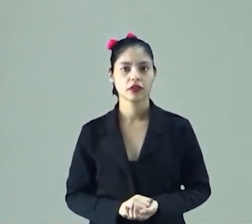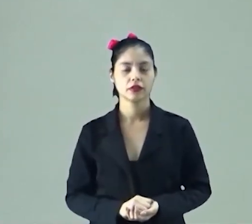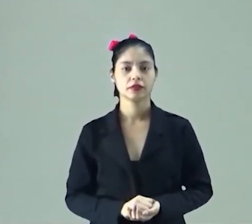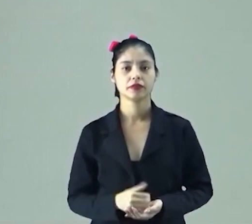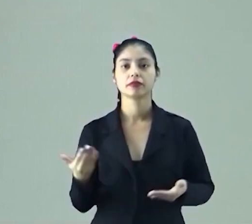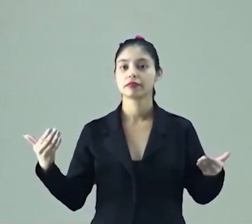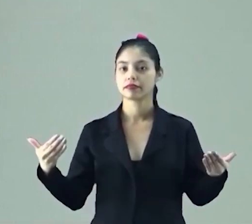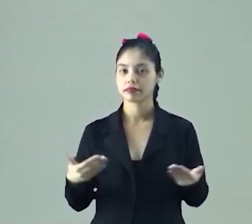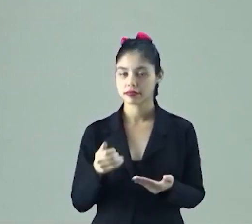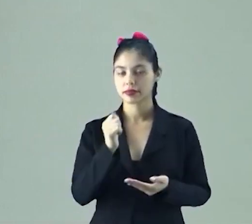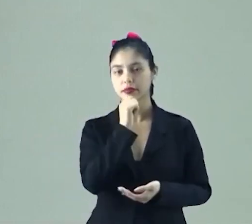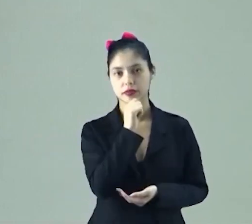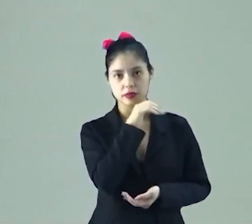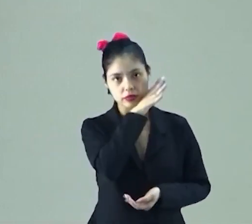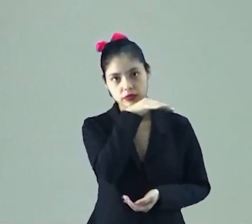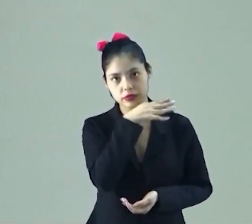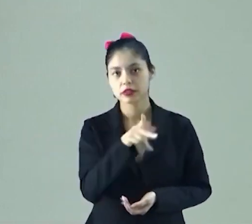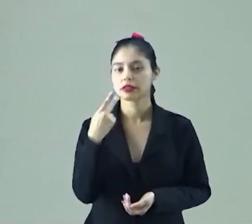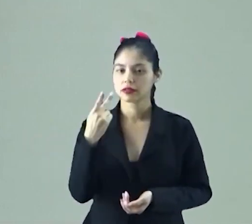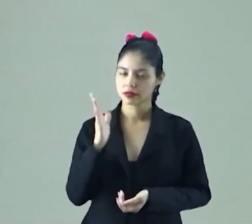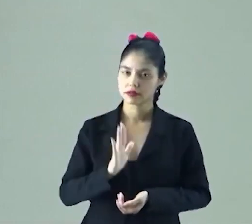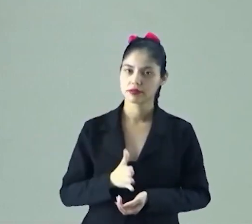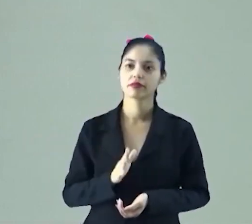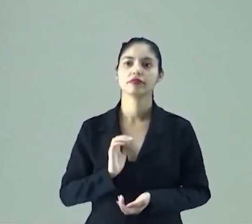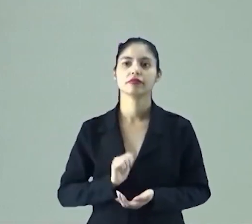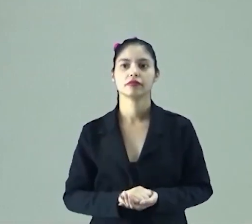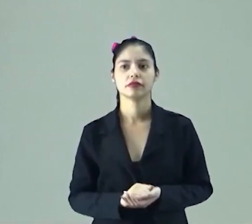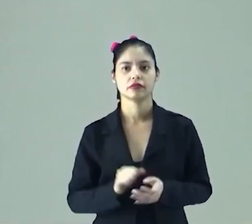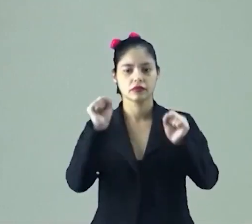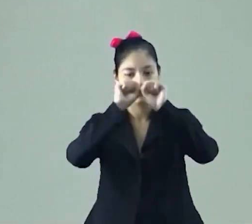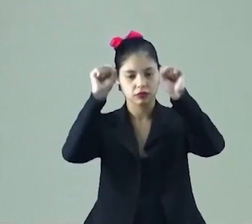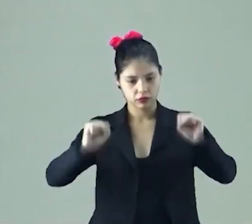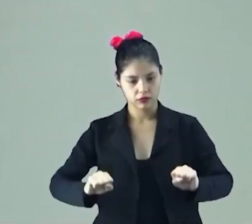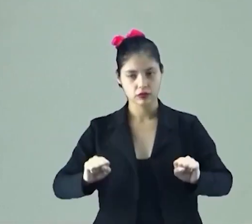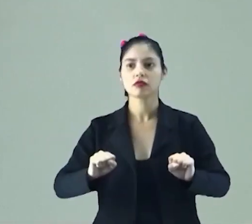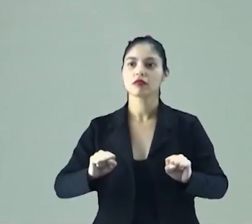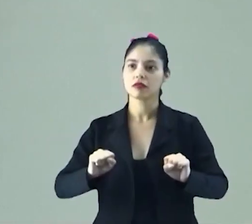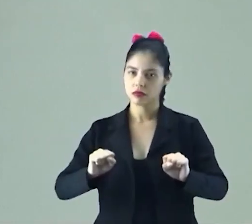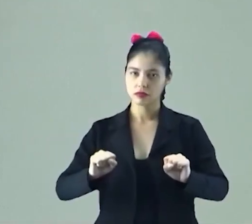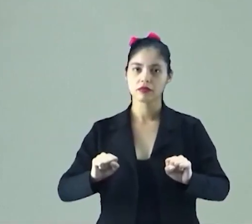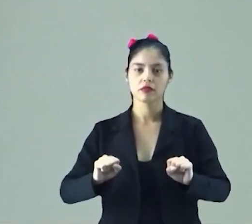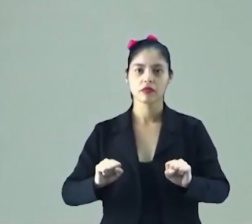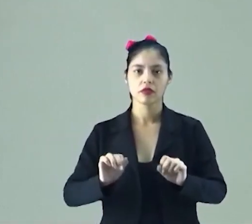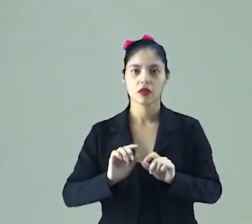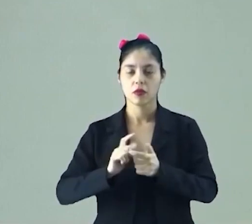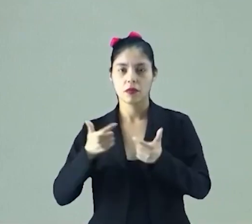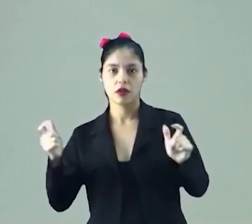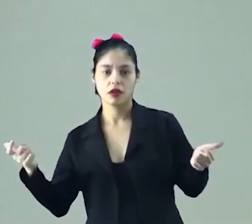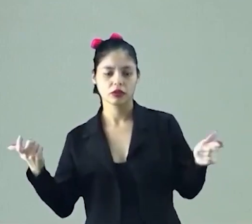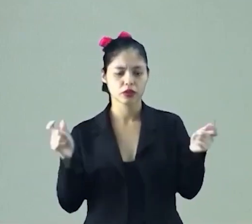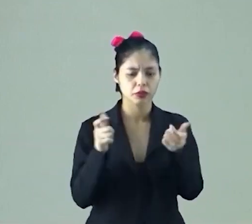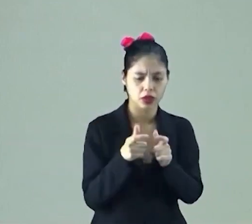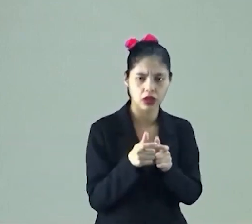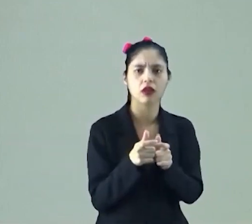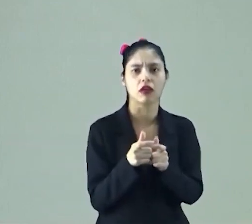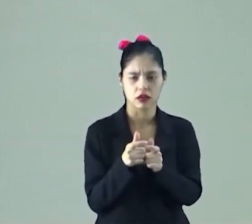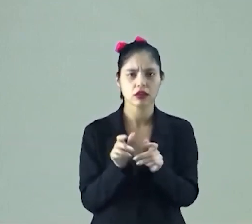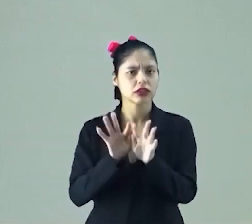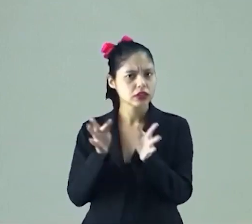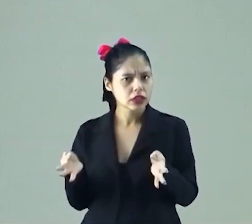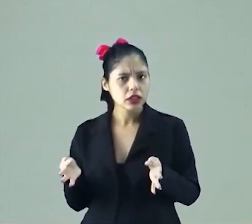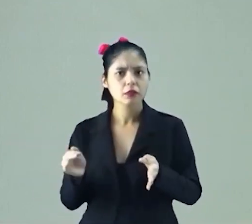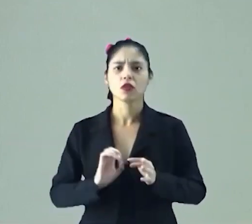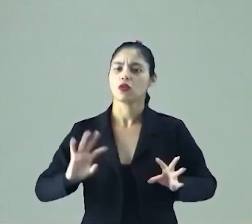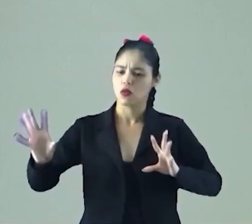venho os animais, que eu já dei um spoiler sobre isso. O animal vai ter um sistema, mesmo que seja do mais simples, um sistema rudimentar,